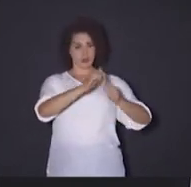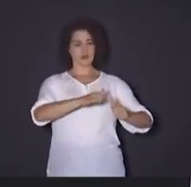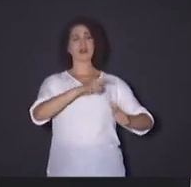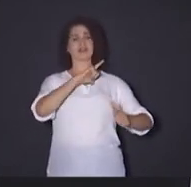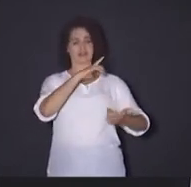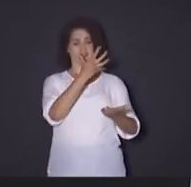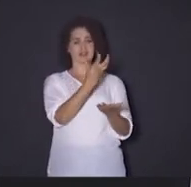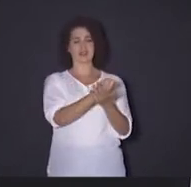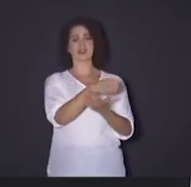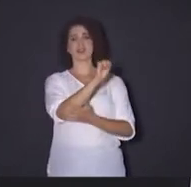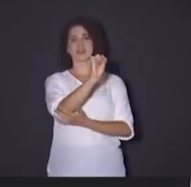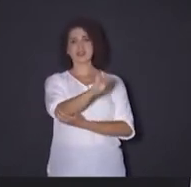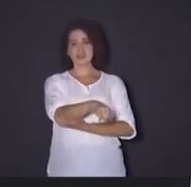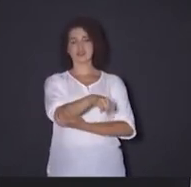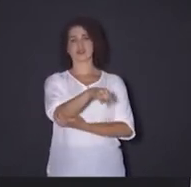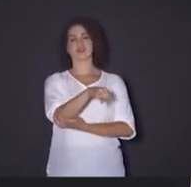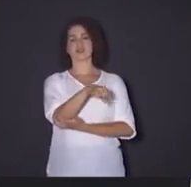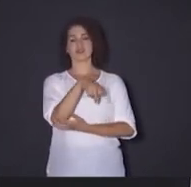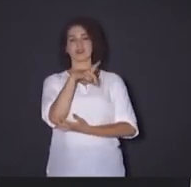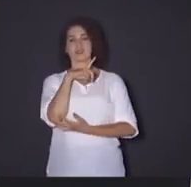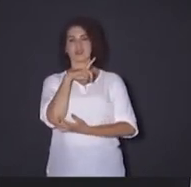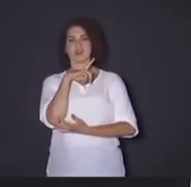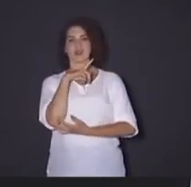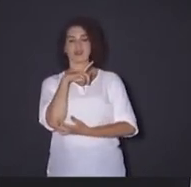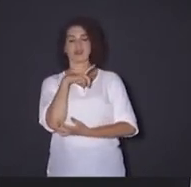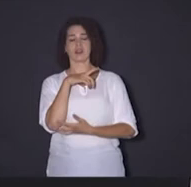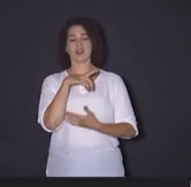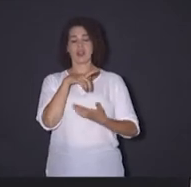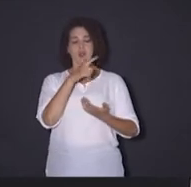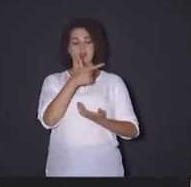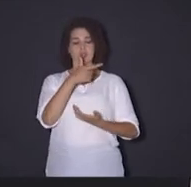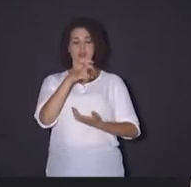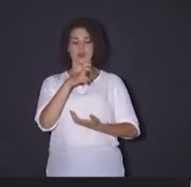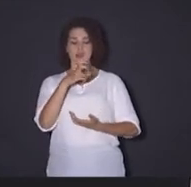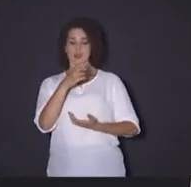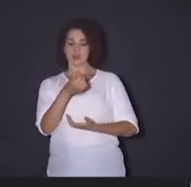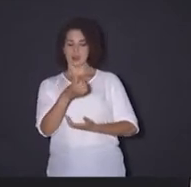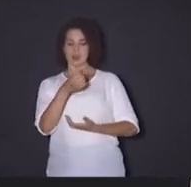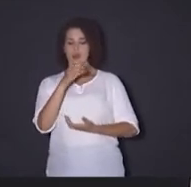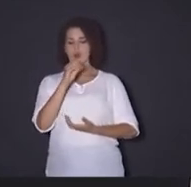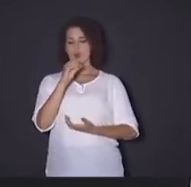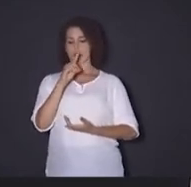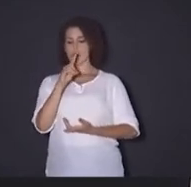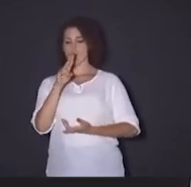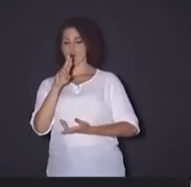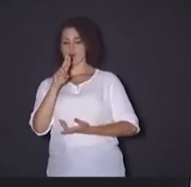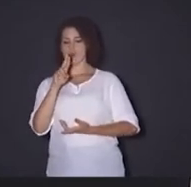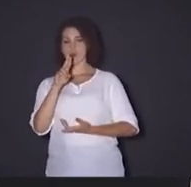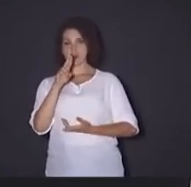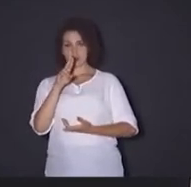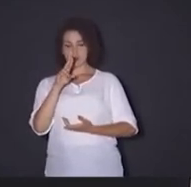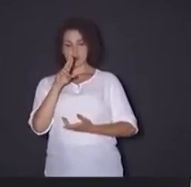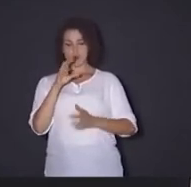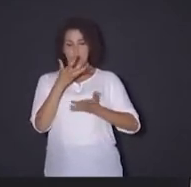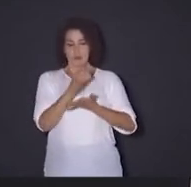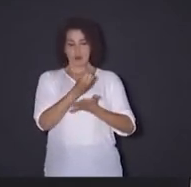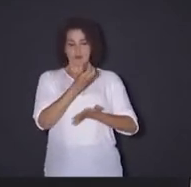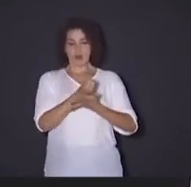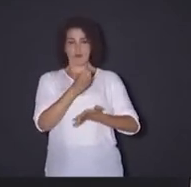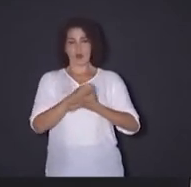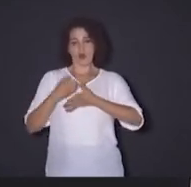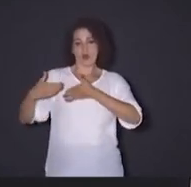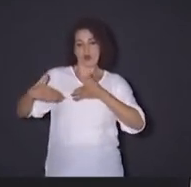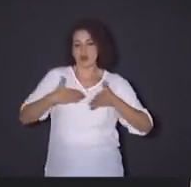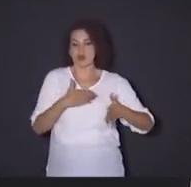gente tem um corpos de fa a gente tem um corpos jogados em 56 ou 2 registrando os caminhos que os nossos